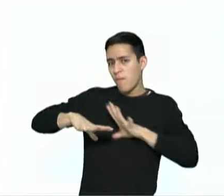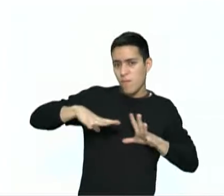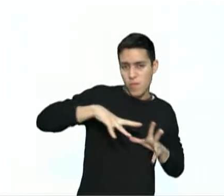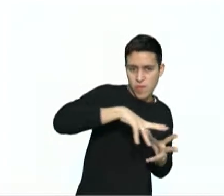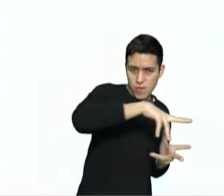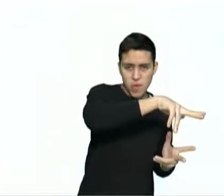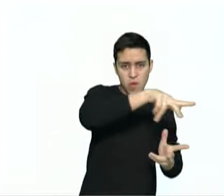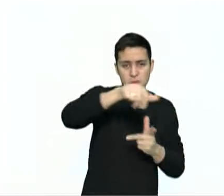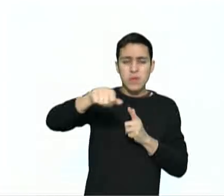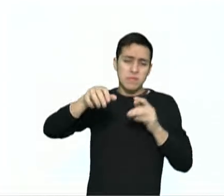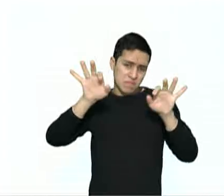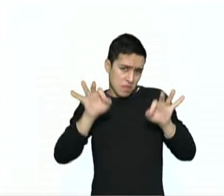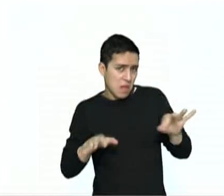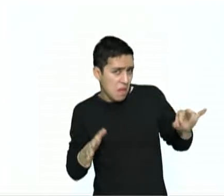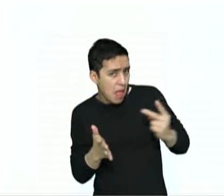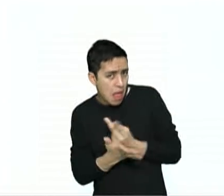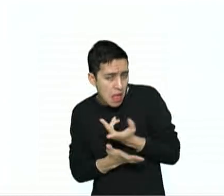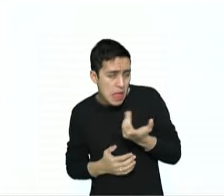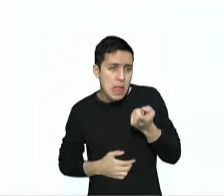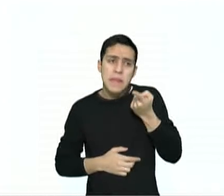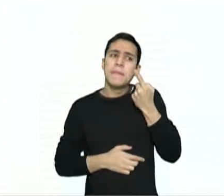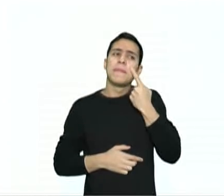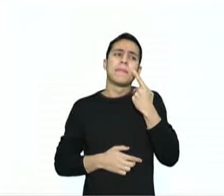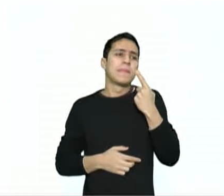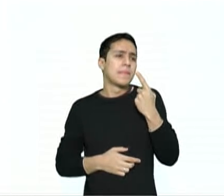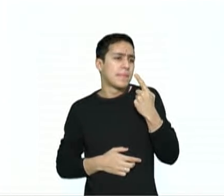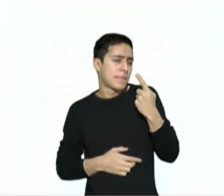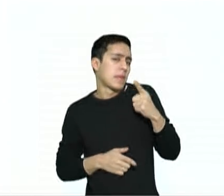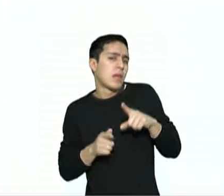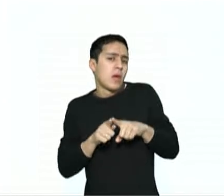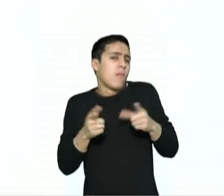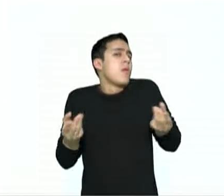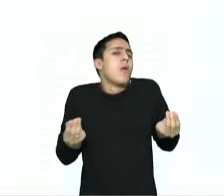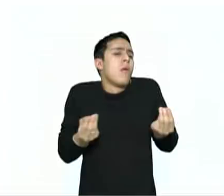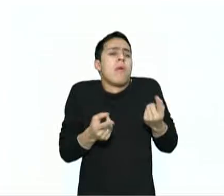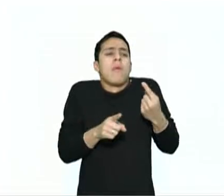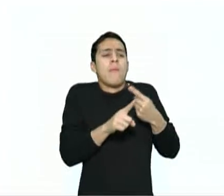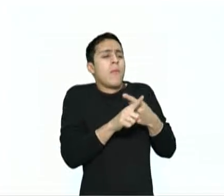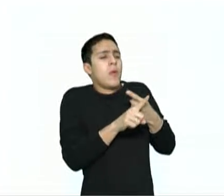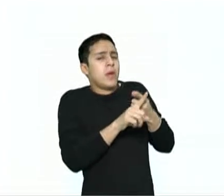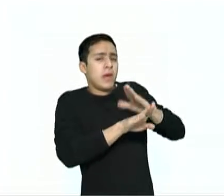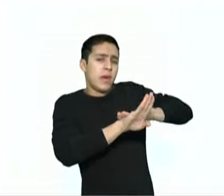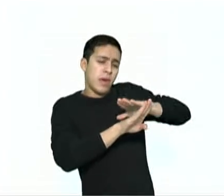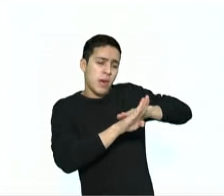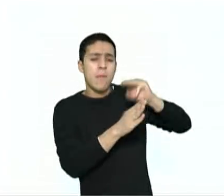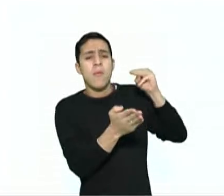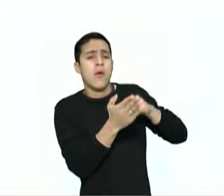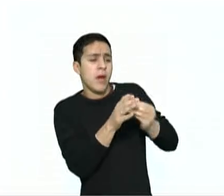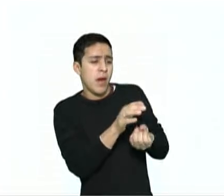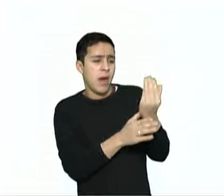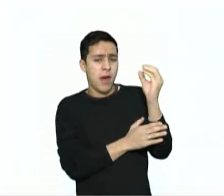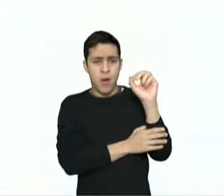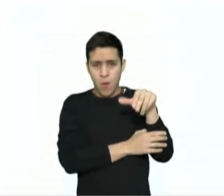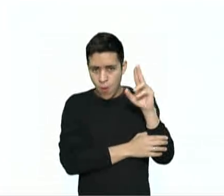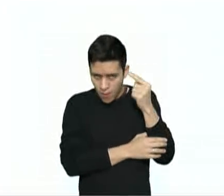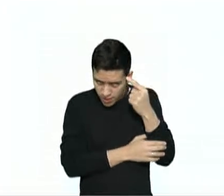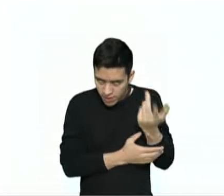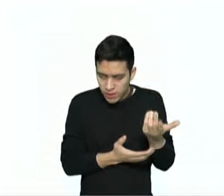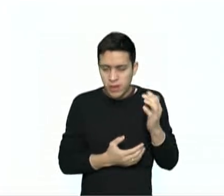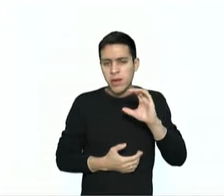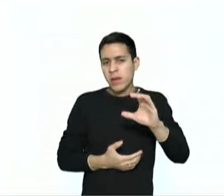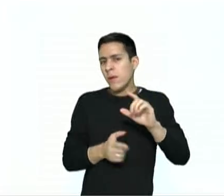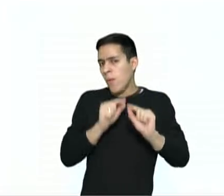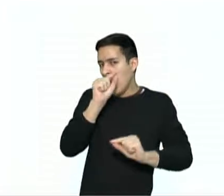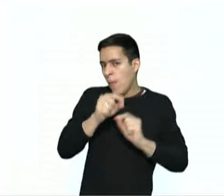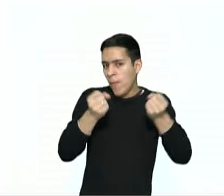exclusivamente, se é correto ou não. Fala sobre a motivação da ONU, se foi essa ou não. Na letra